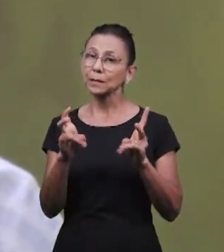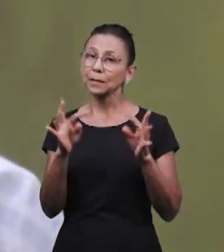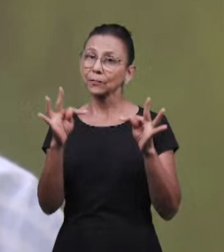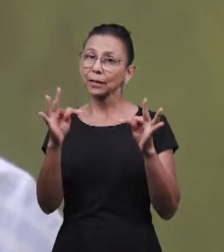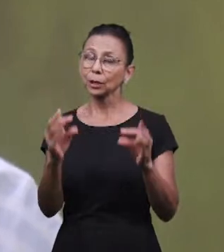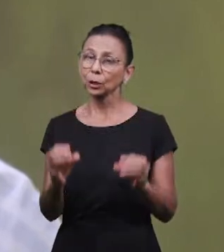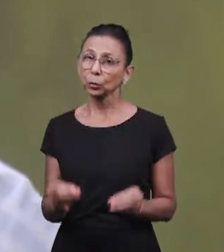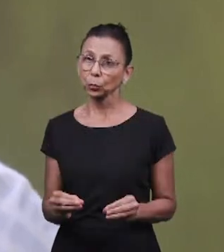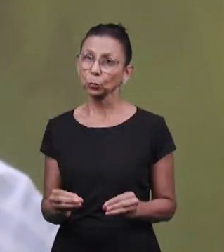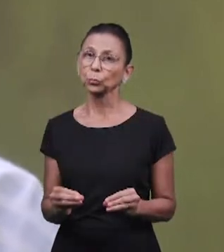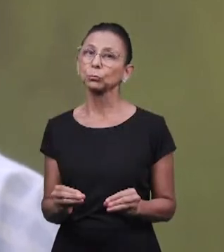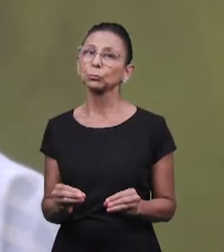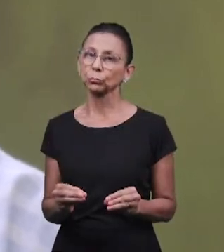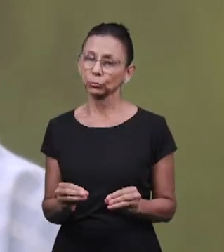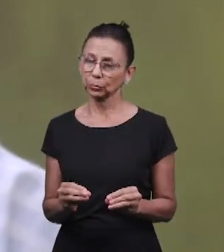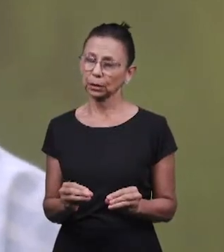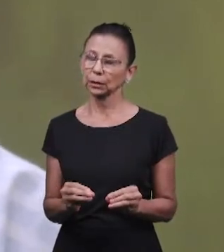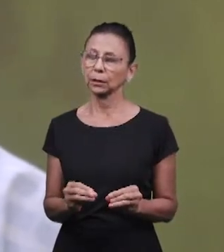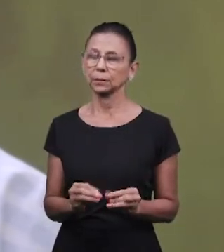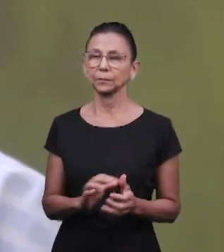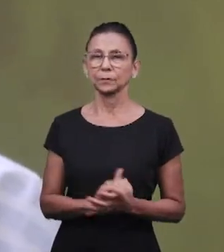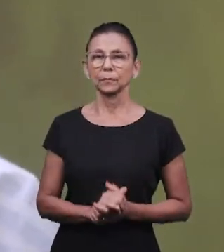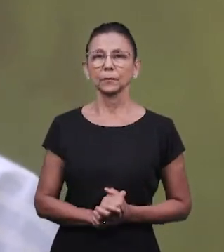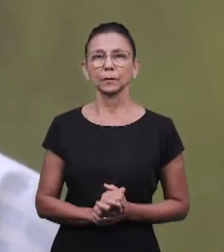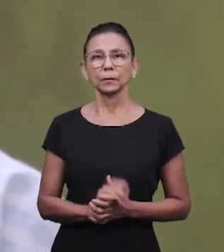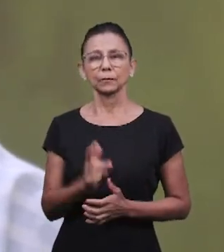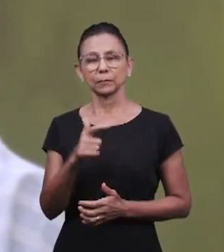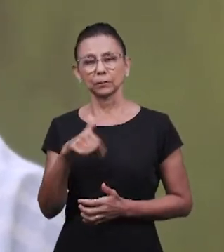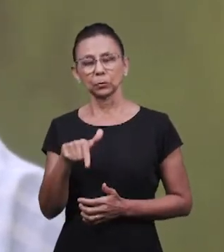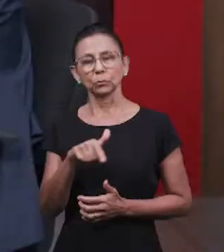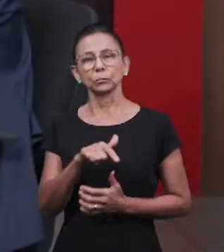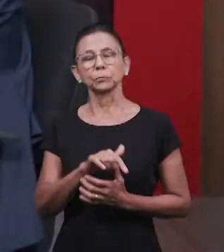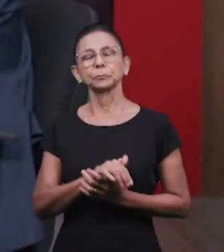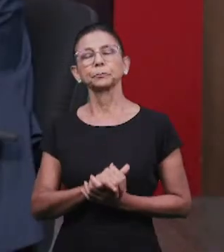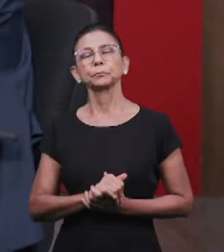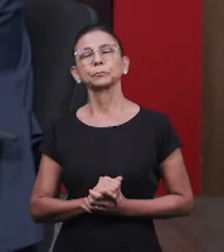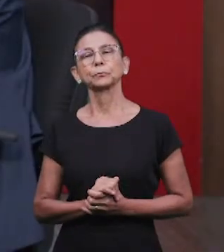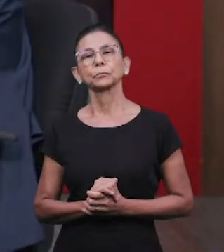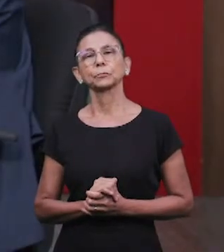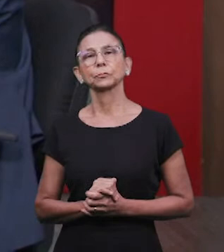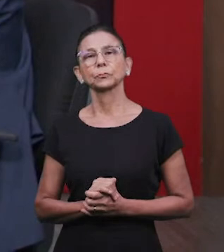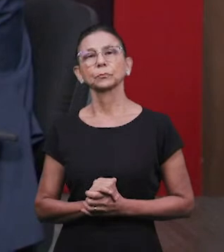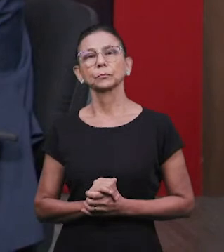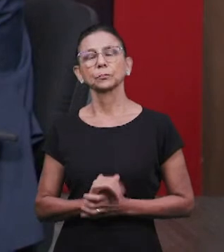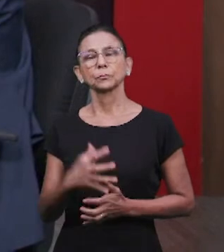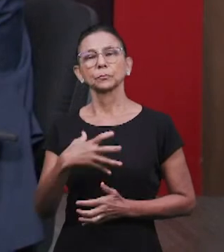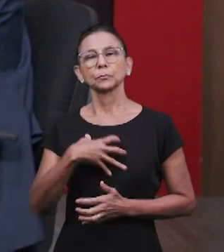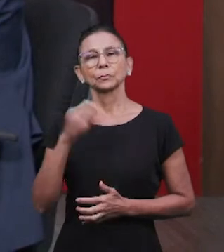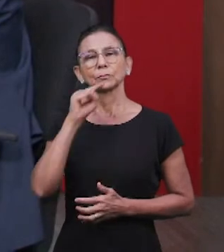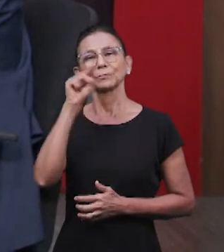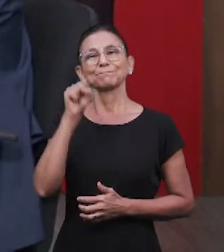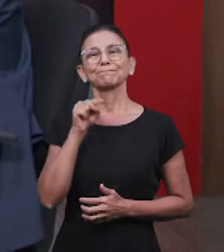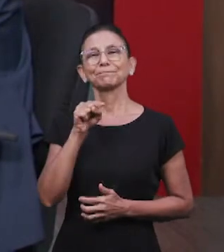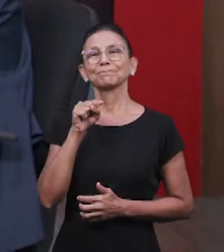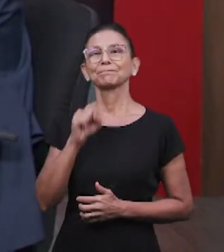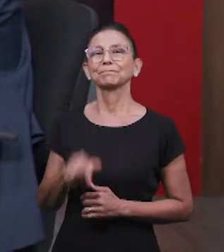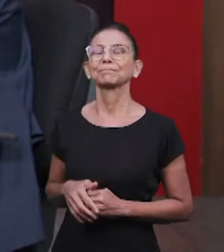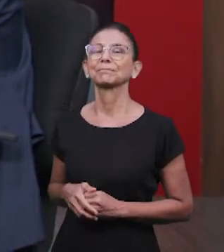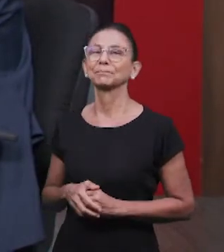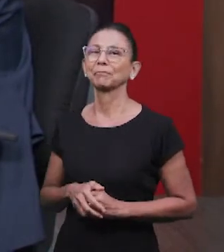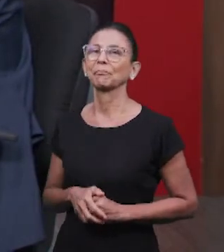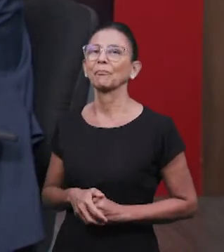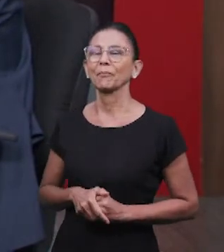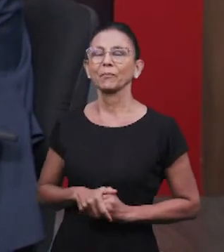e dar um diagnóstico para isso. Não, a gente tem que ver o conjunto. O conjunto, né? Isso é importante. Eu não fazia bagunça no culto porque minha